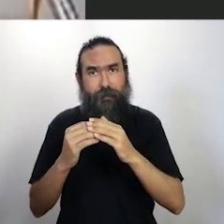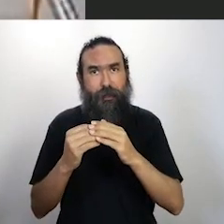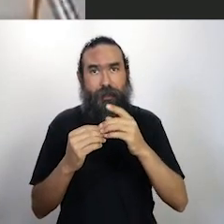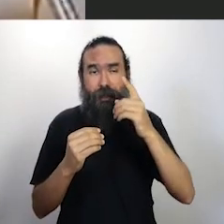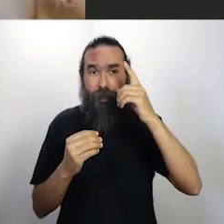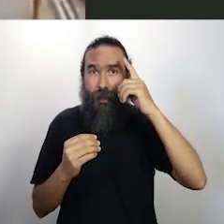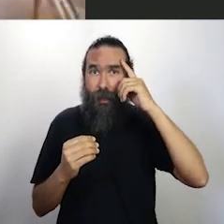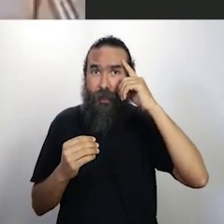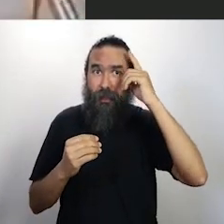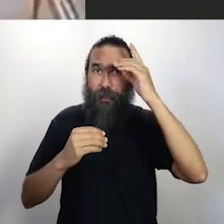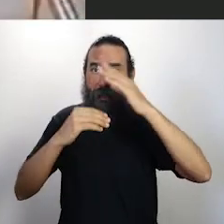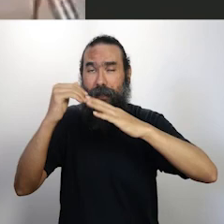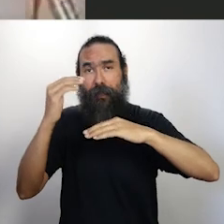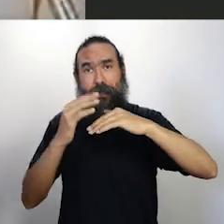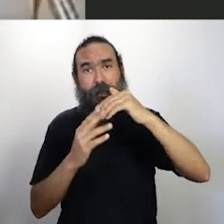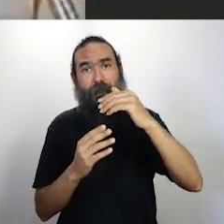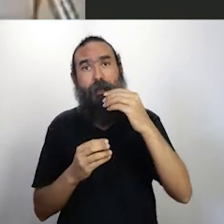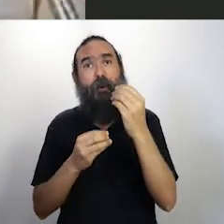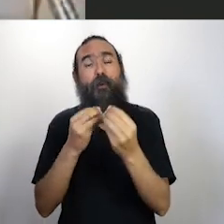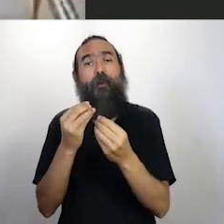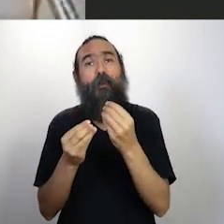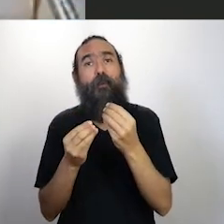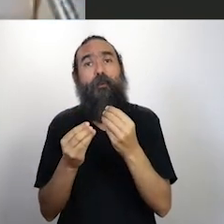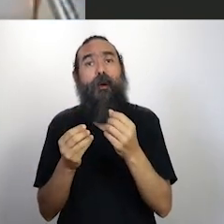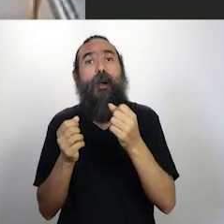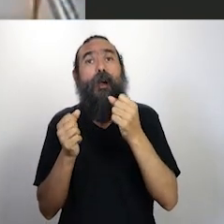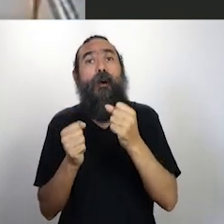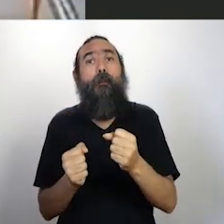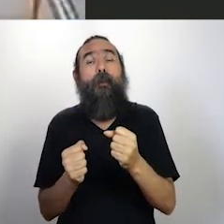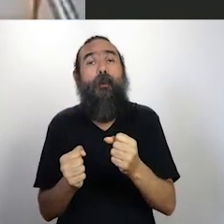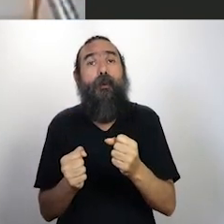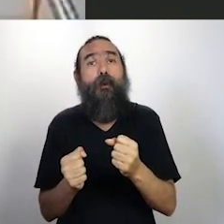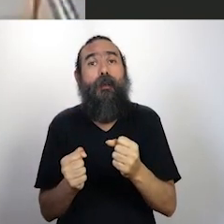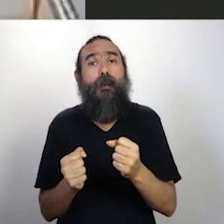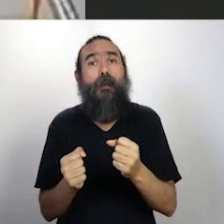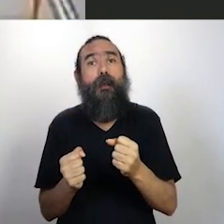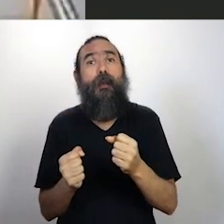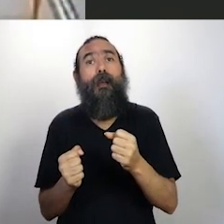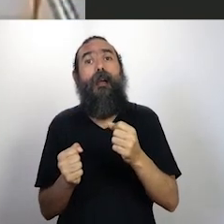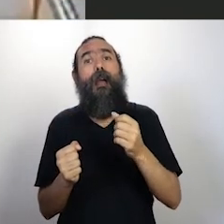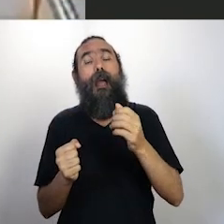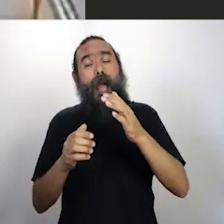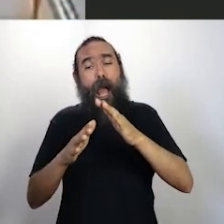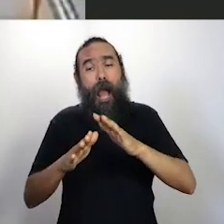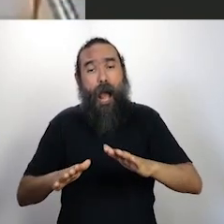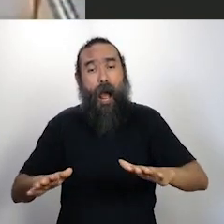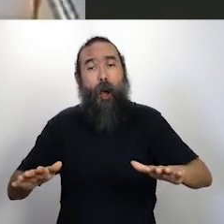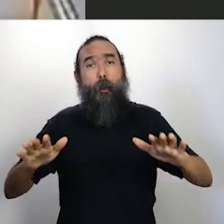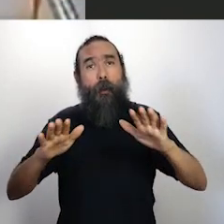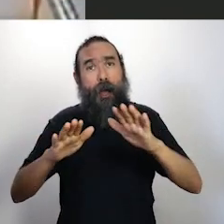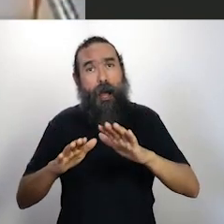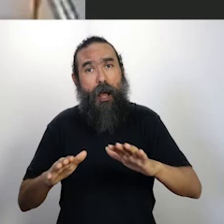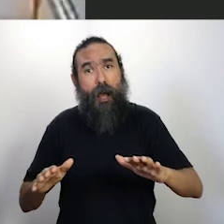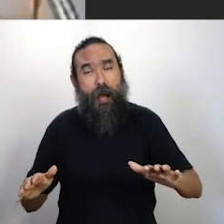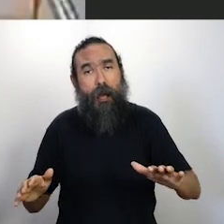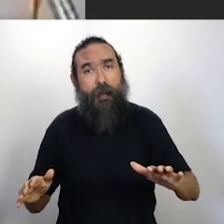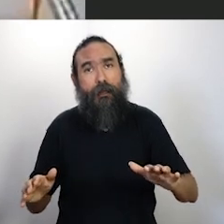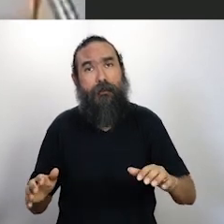ela é uma das formas de poder não tranquilizar a Vildeste mas pelo menos de